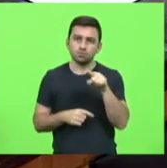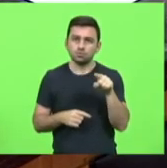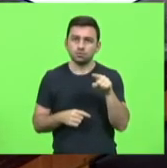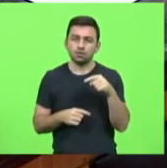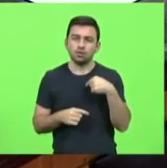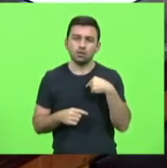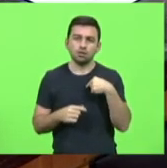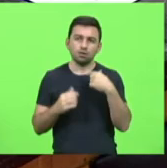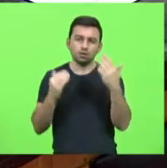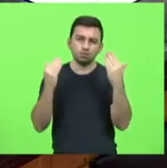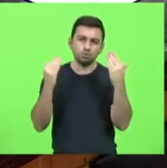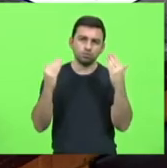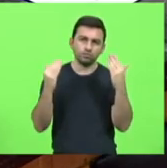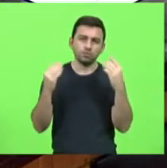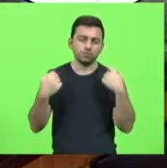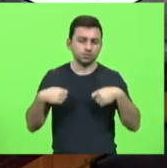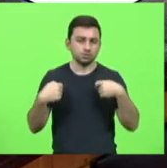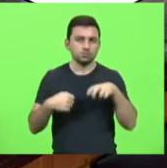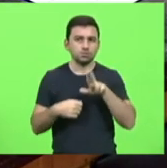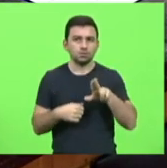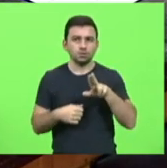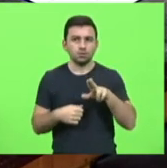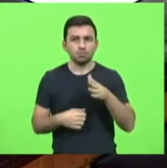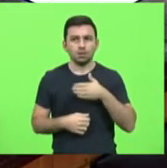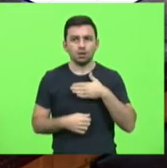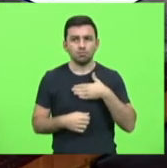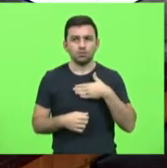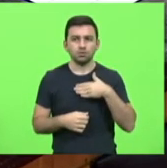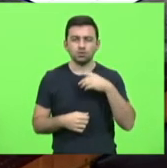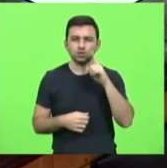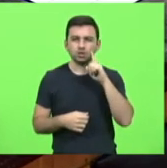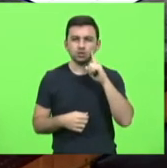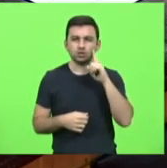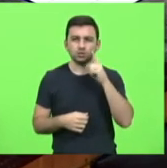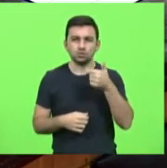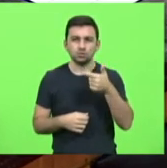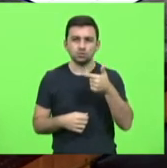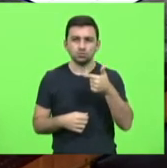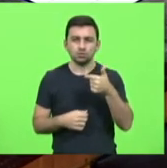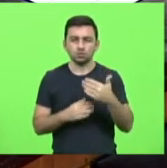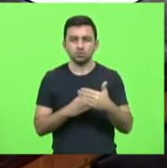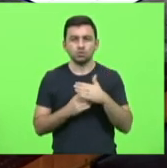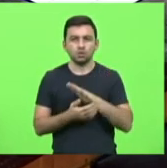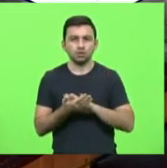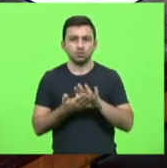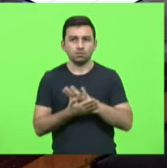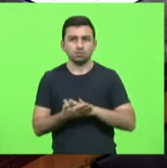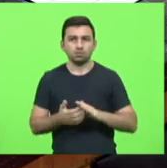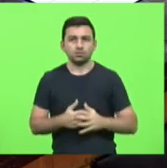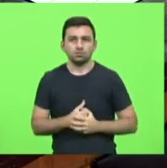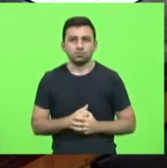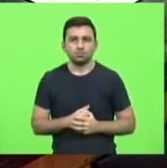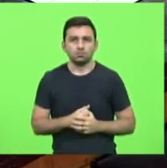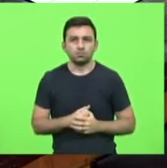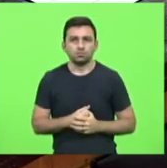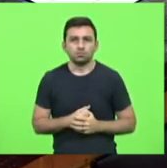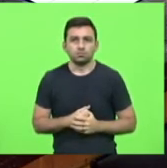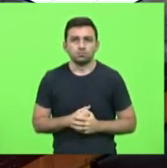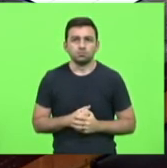aprendi. Não adiantou nada. 12 dias de hospital. Não adiantou, mas a senhora está aqui. Que Deus te